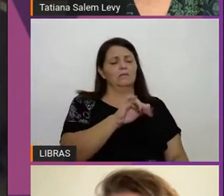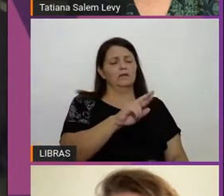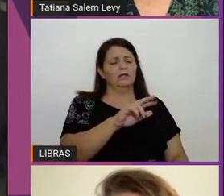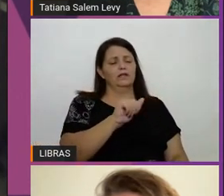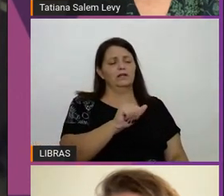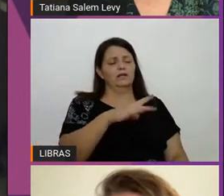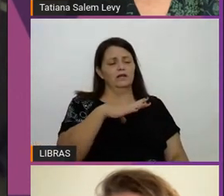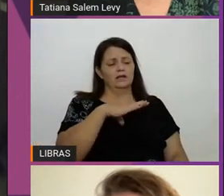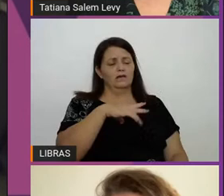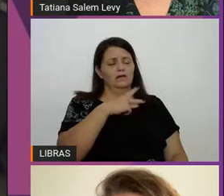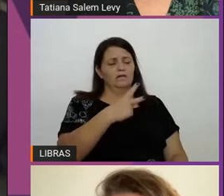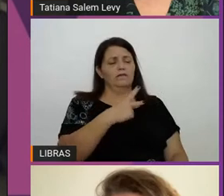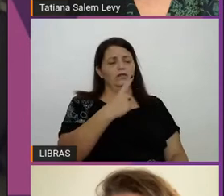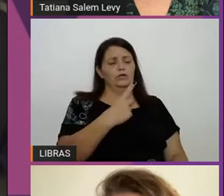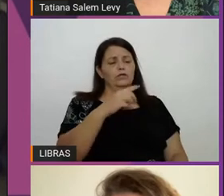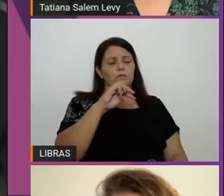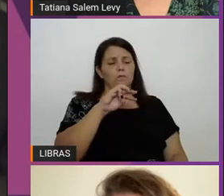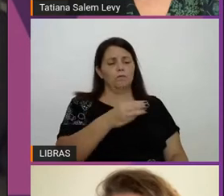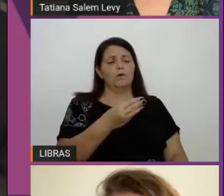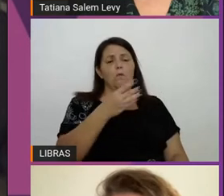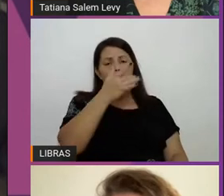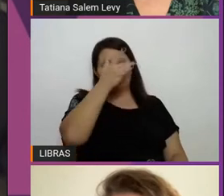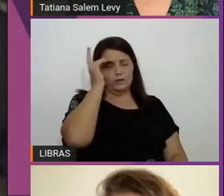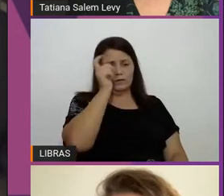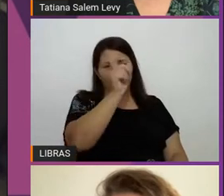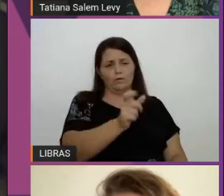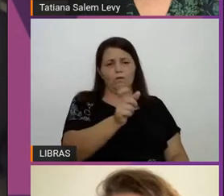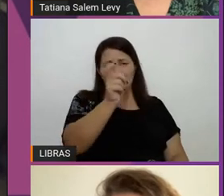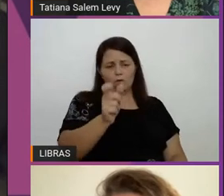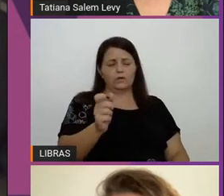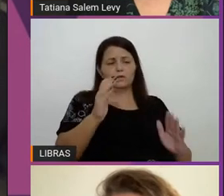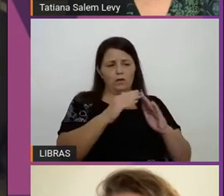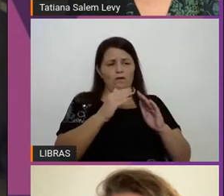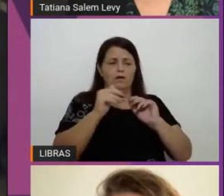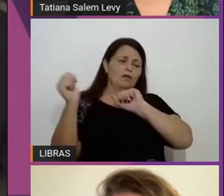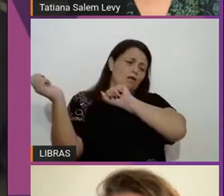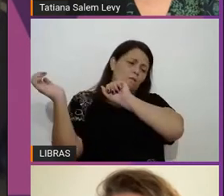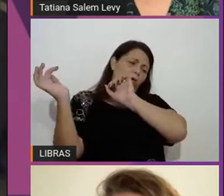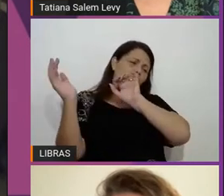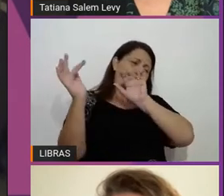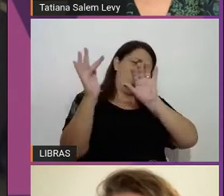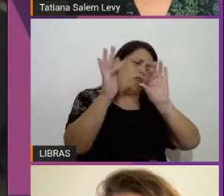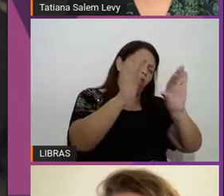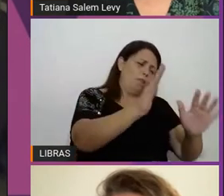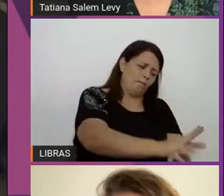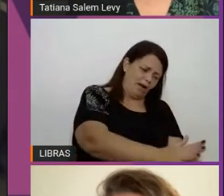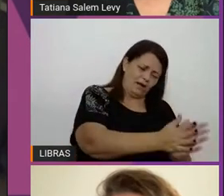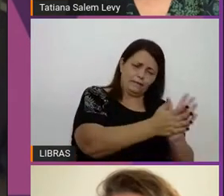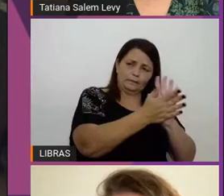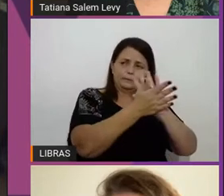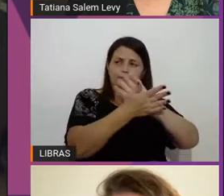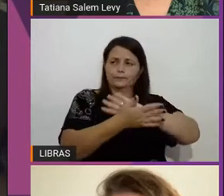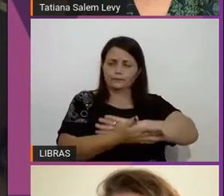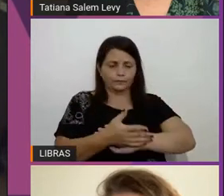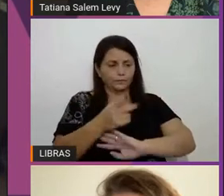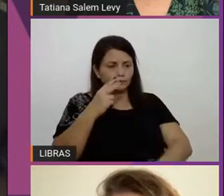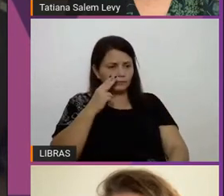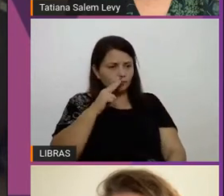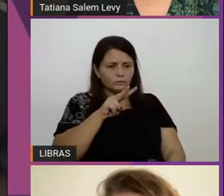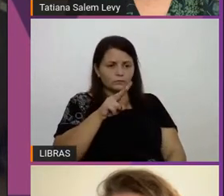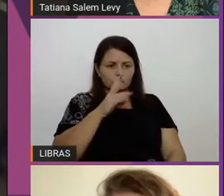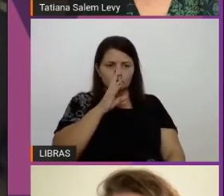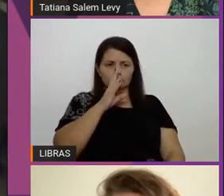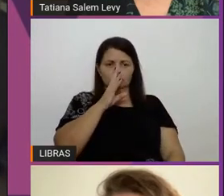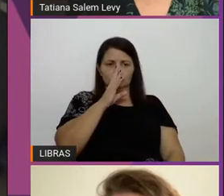cidade de 20 mil habitantes e se por acaso eu passei por essa cidade vive essa necessidade de sua tá errado